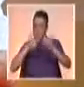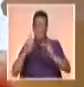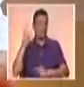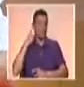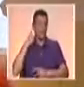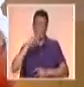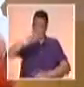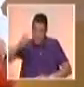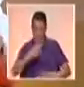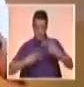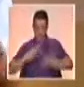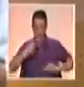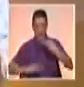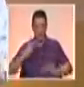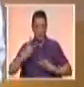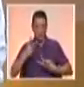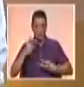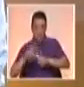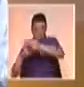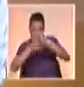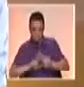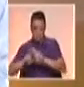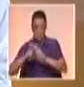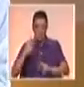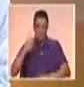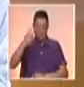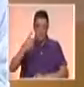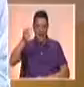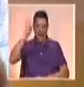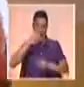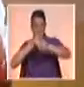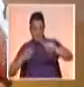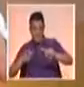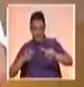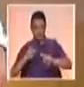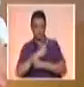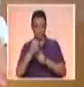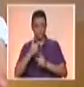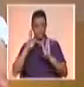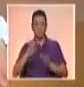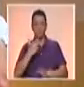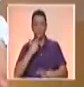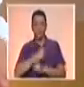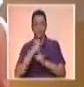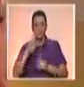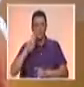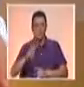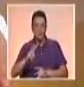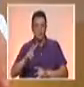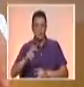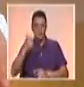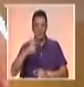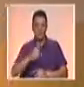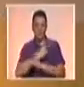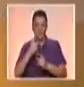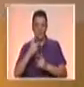ser analisado. E o que se passa é que durante 2 anos e meio nós batemos à porta de vários médicos. Eu percebi. Como é que a Maria José detectou? Muito fácil.